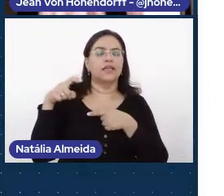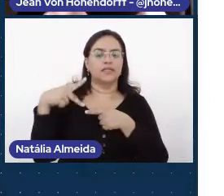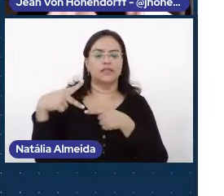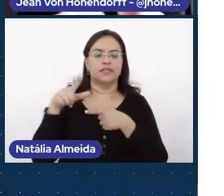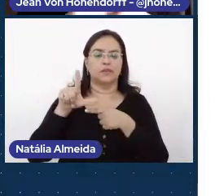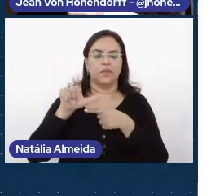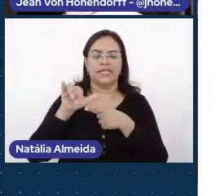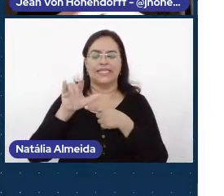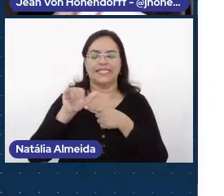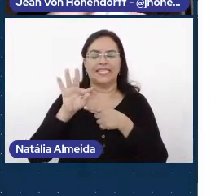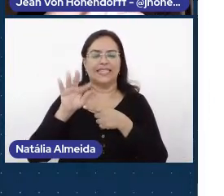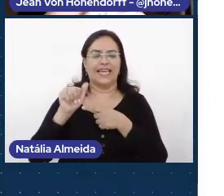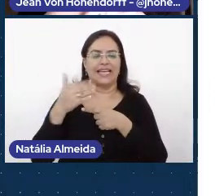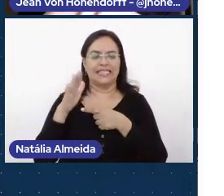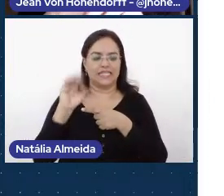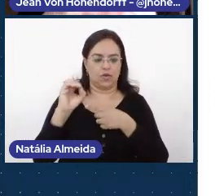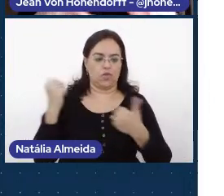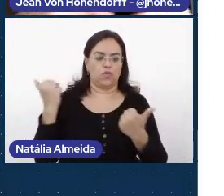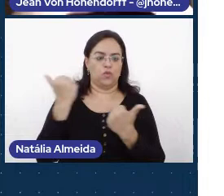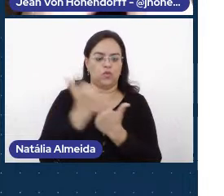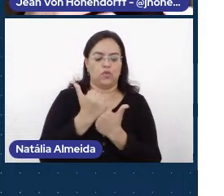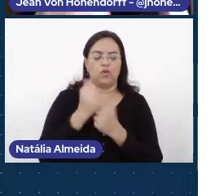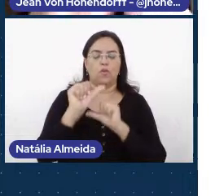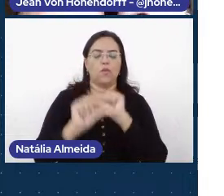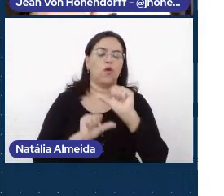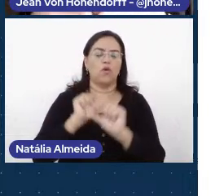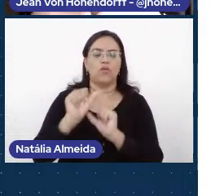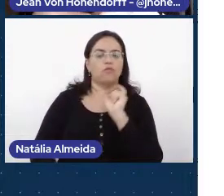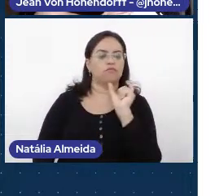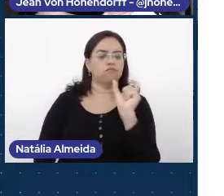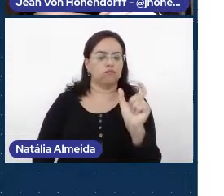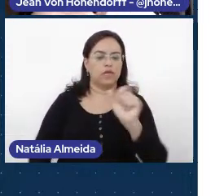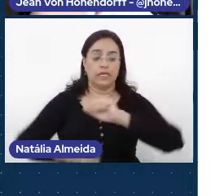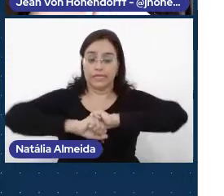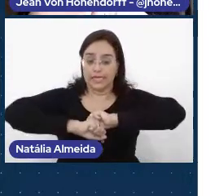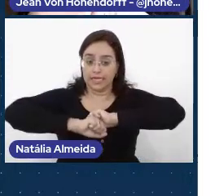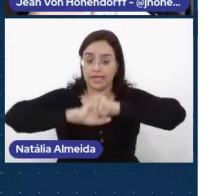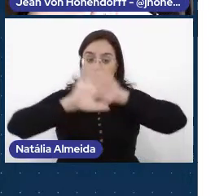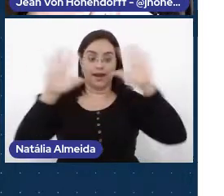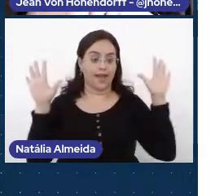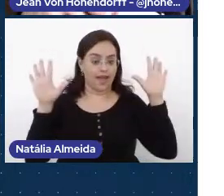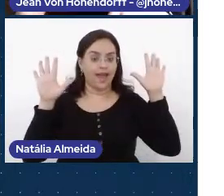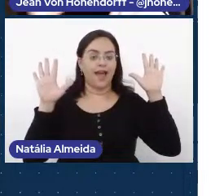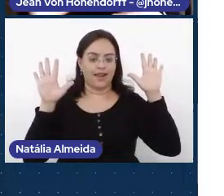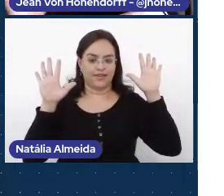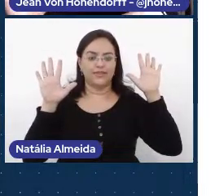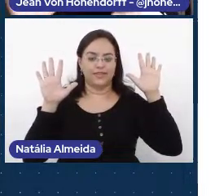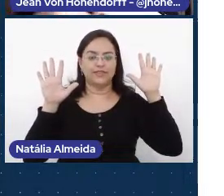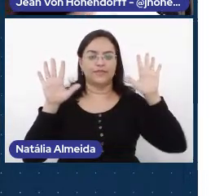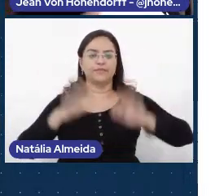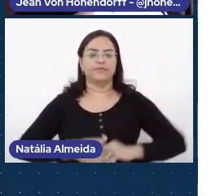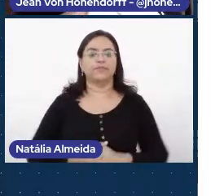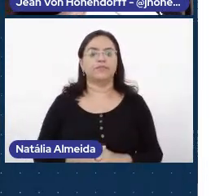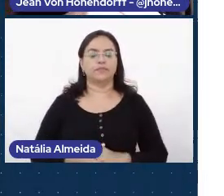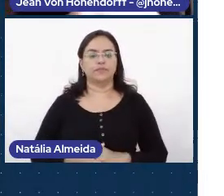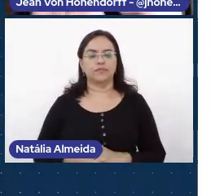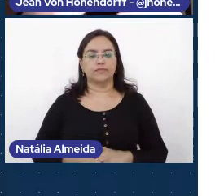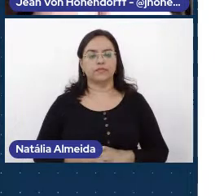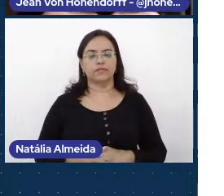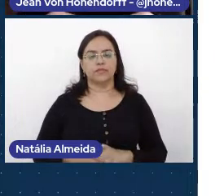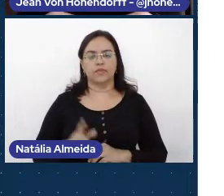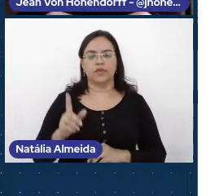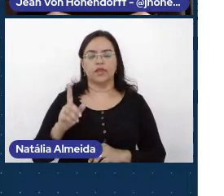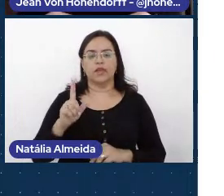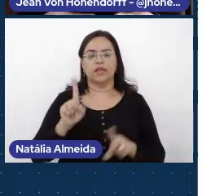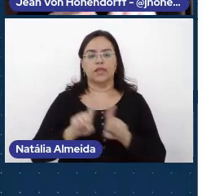deixar claro, e aqui eu substituo esse termo por explícito, para não usar um termo de origem racista, ou claro. Isso é